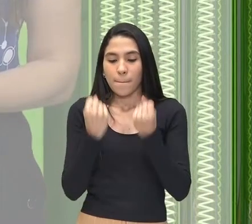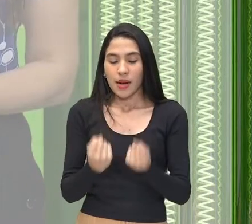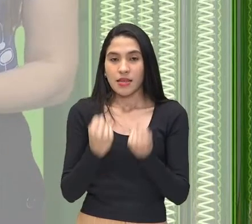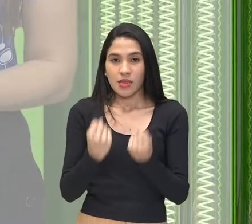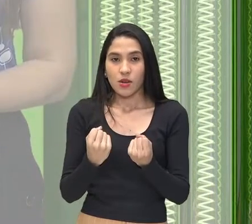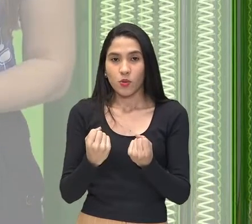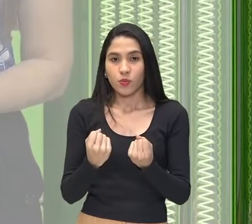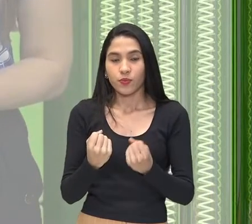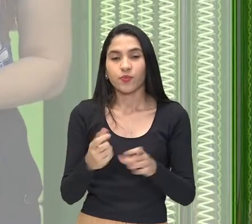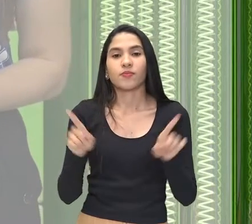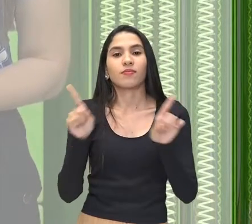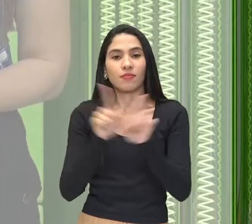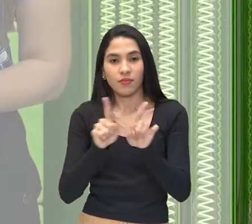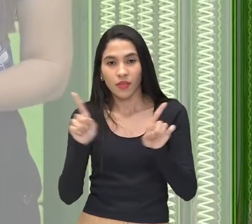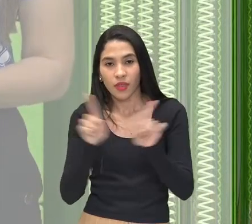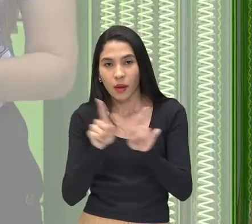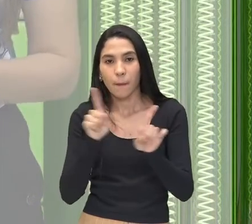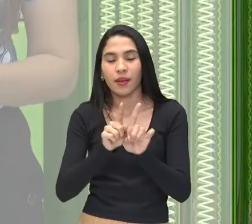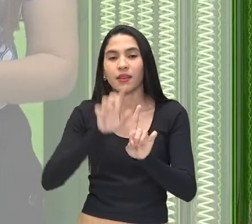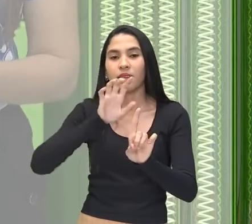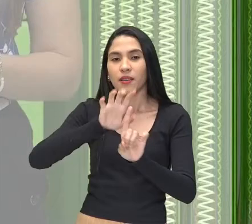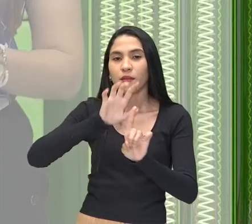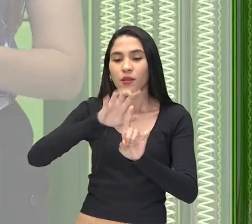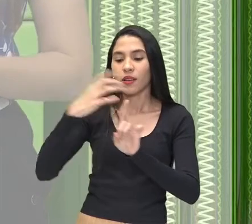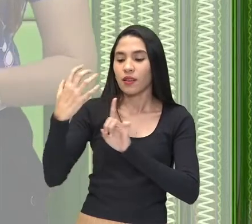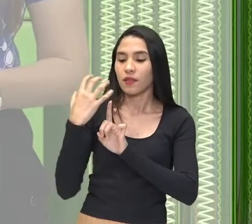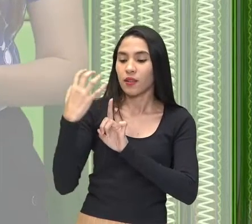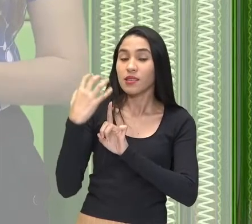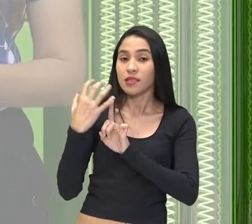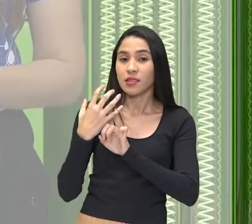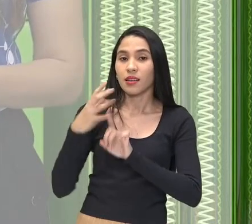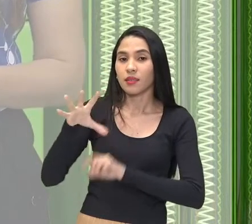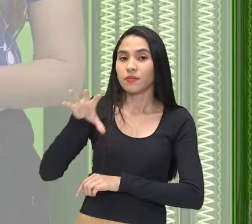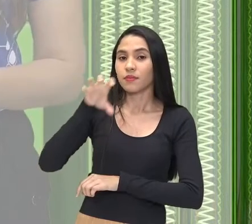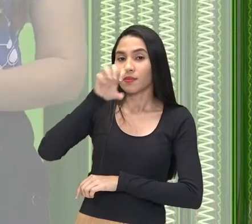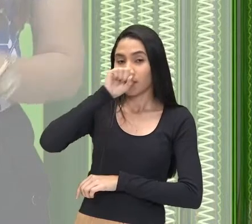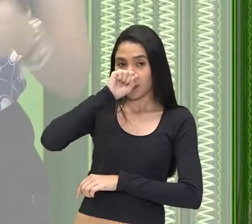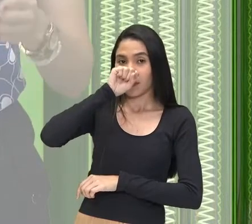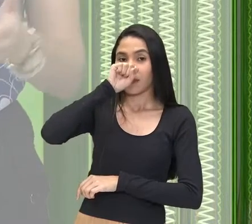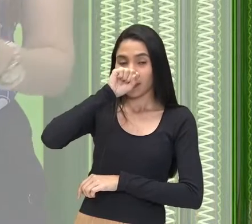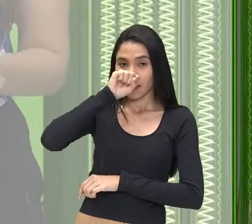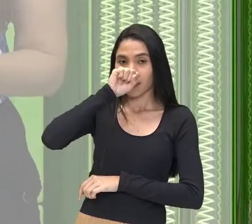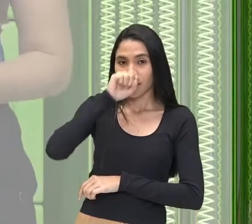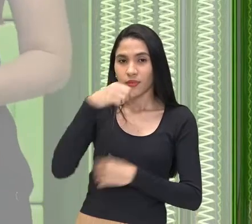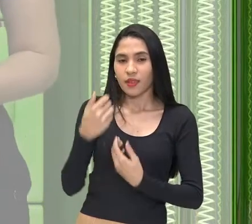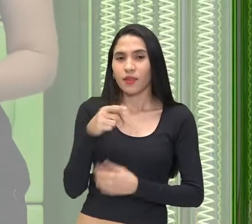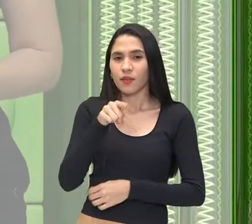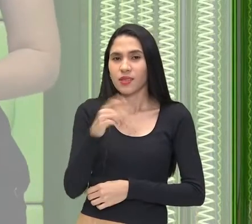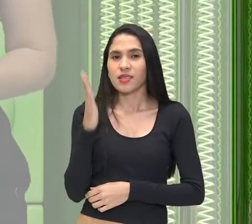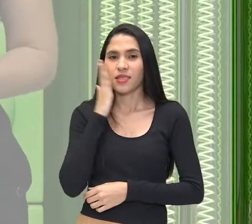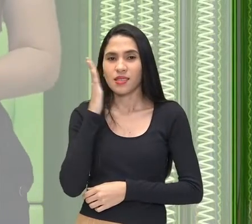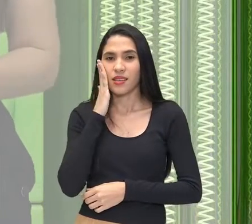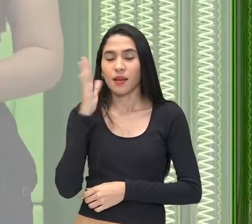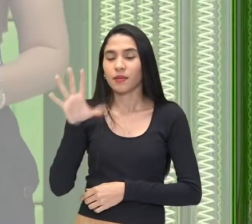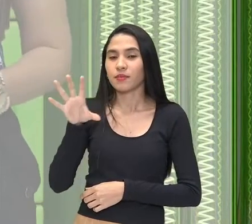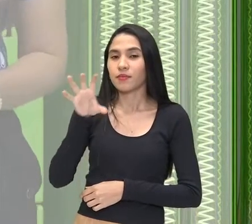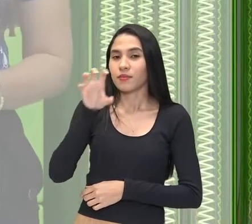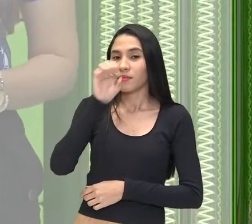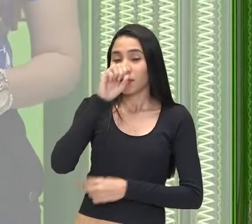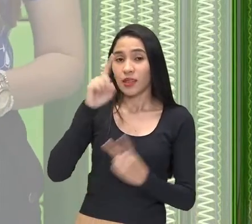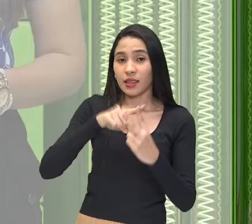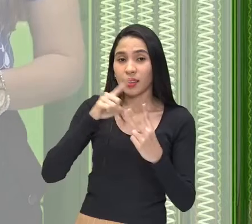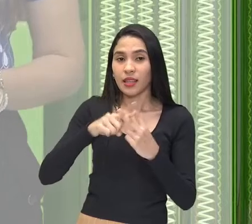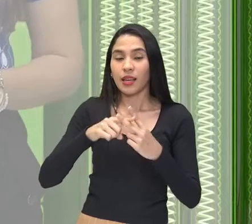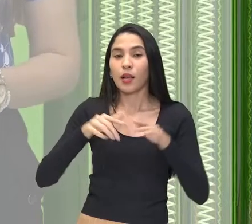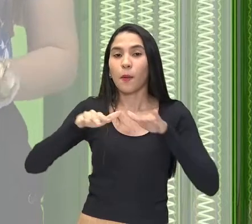atmosférica também atua na respiração do ser humano. Então, vocês sabem que a respiração ela tem dois